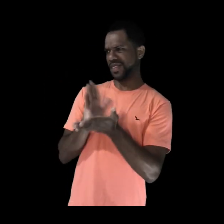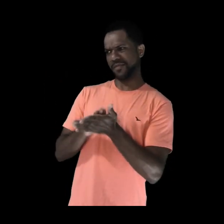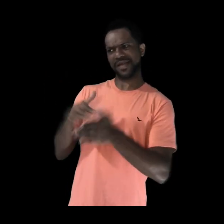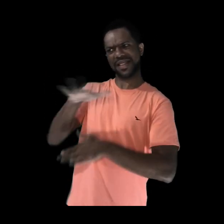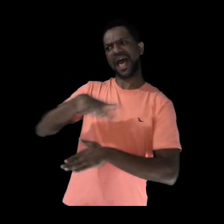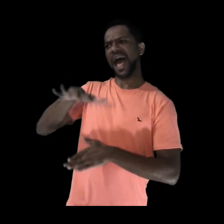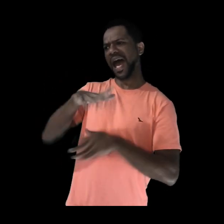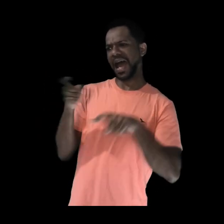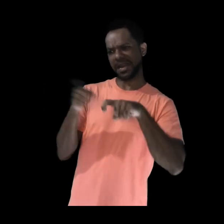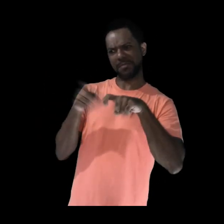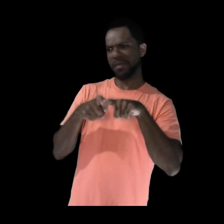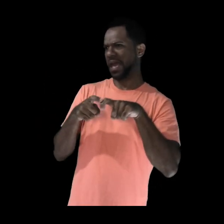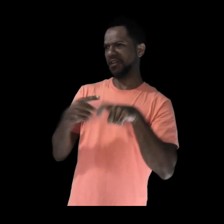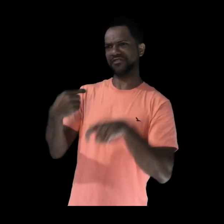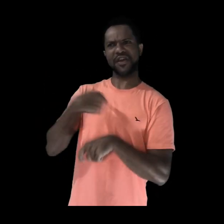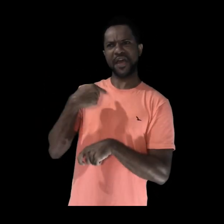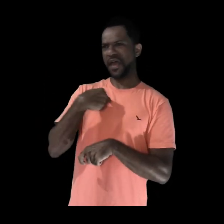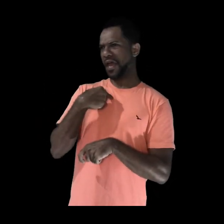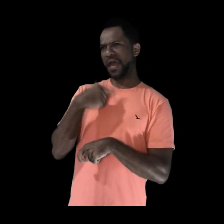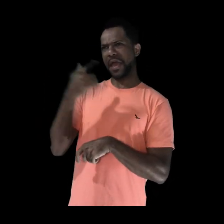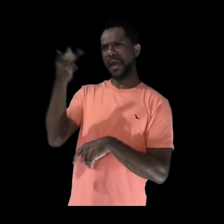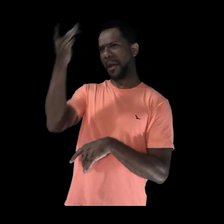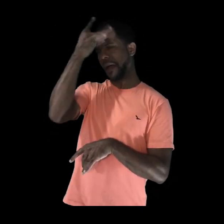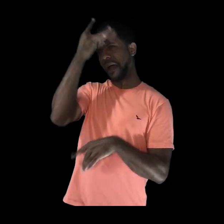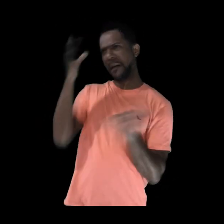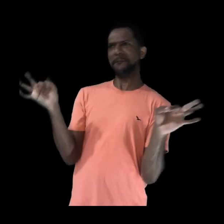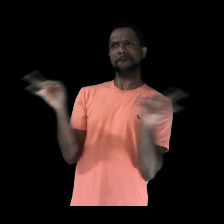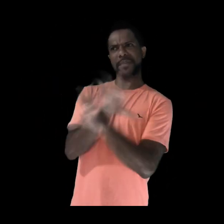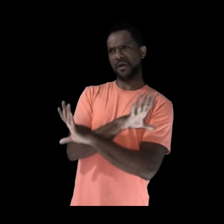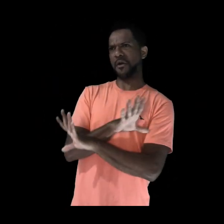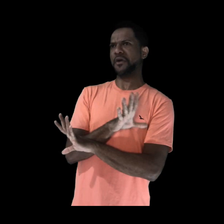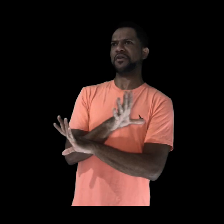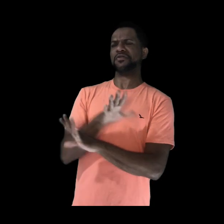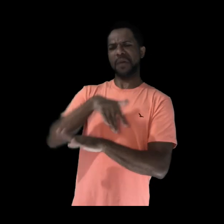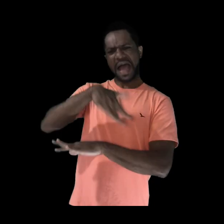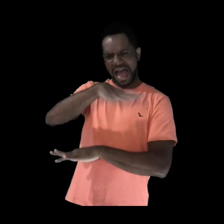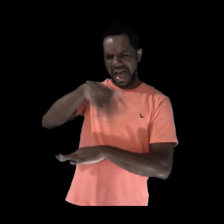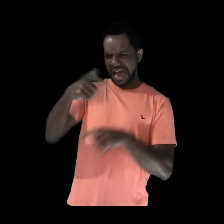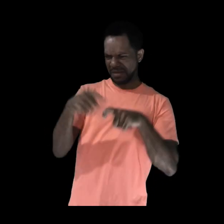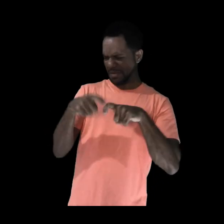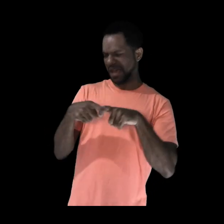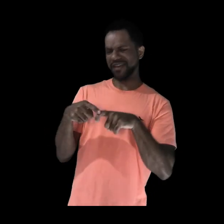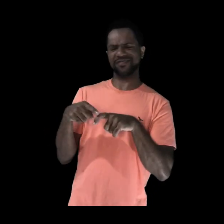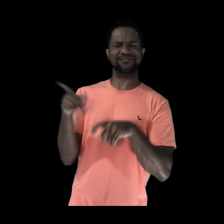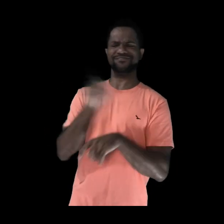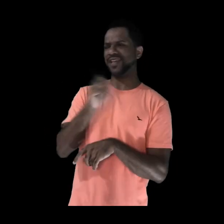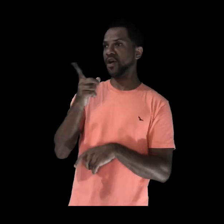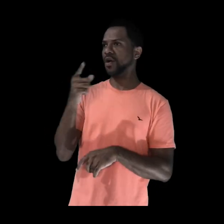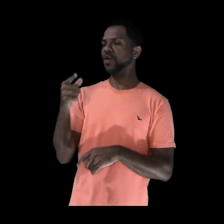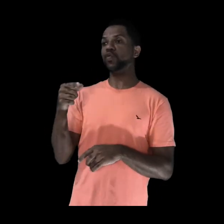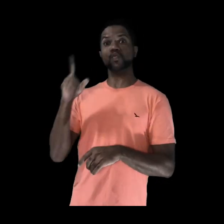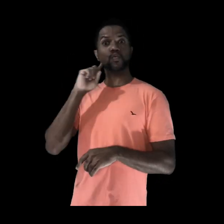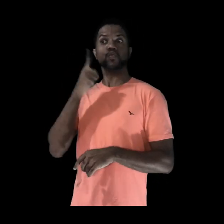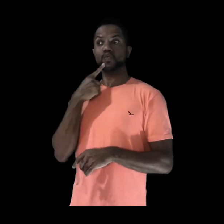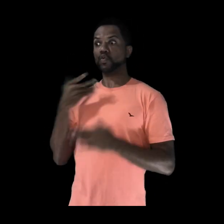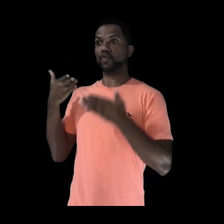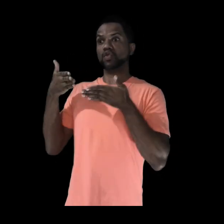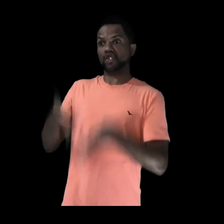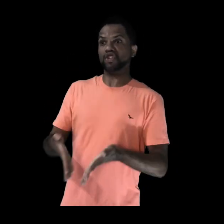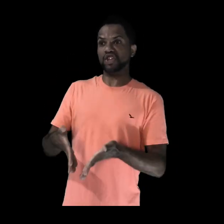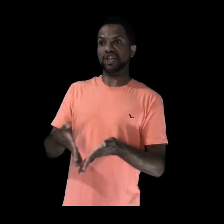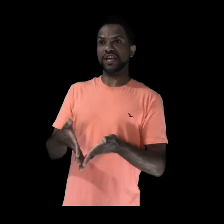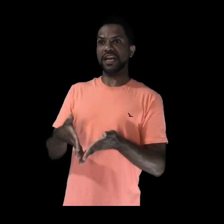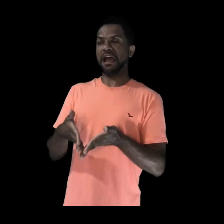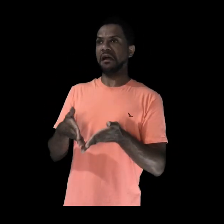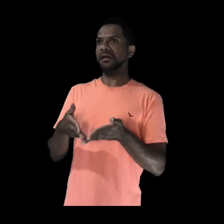eu não tenho psicológico para atuar em área médica. Não tenho. Então, o surdo caiu do meu lado. Alguma emergência médica, eu vou